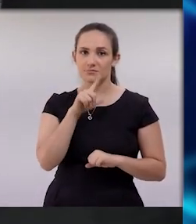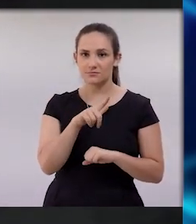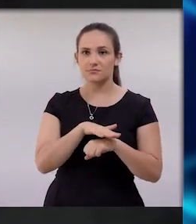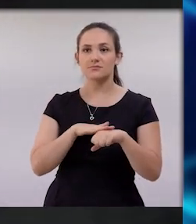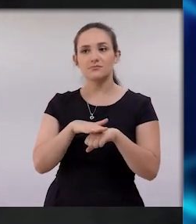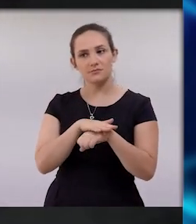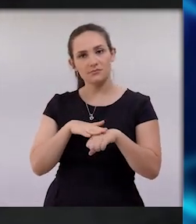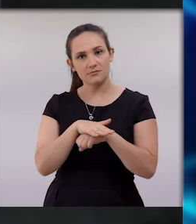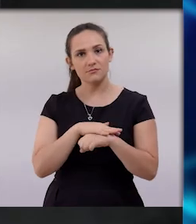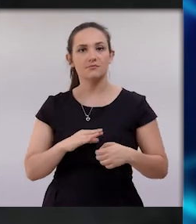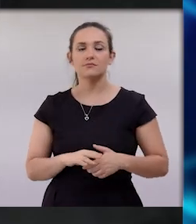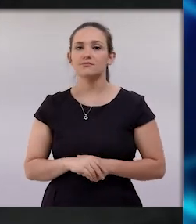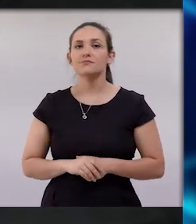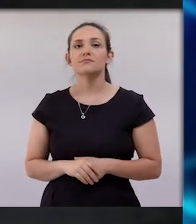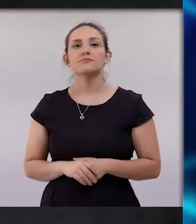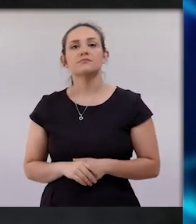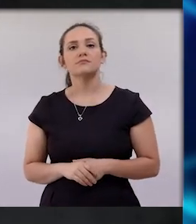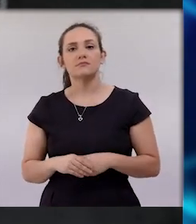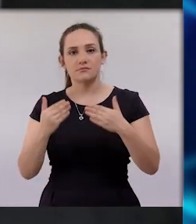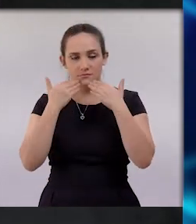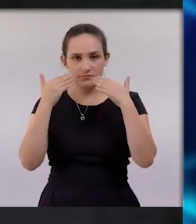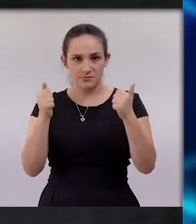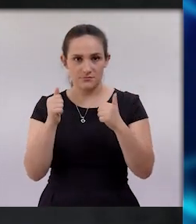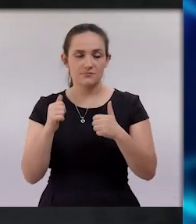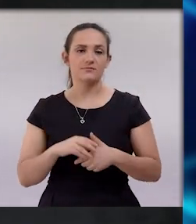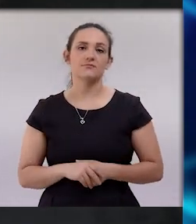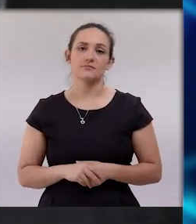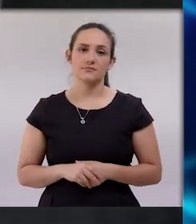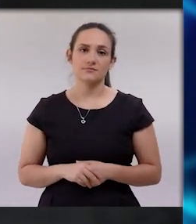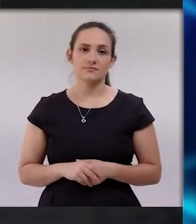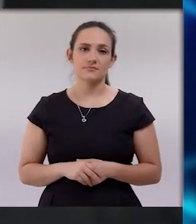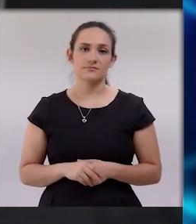conectar e vai falar bastante sobre o assunto, tá bom?